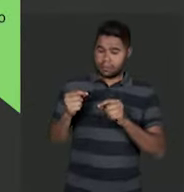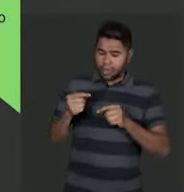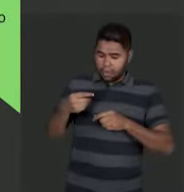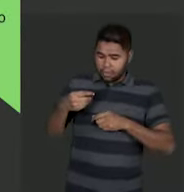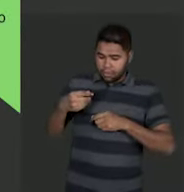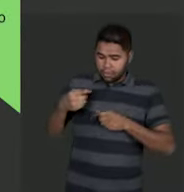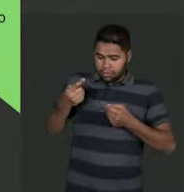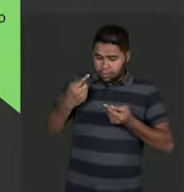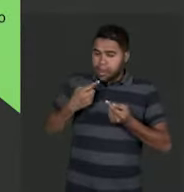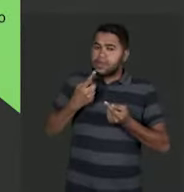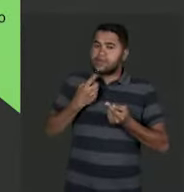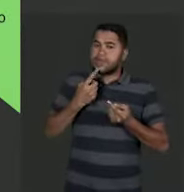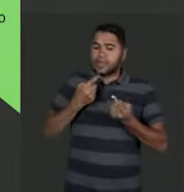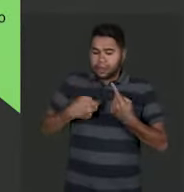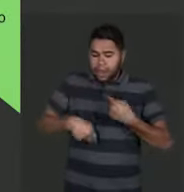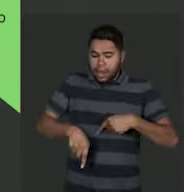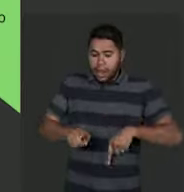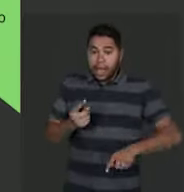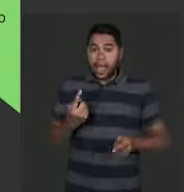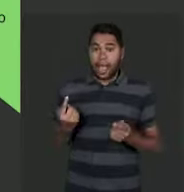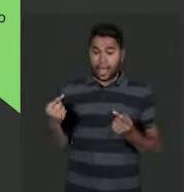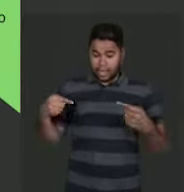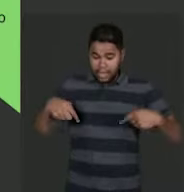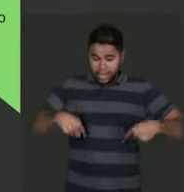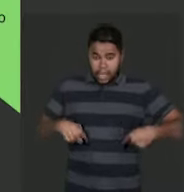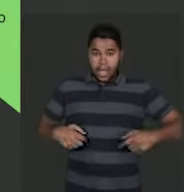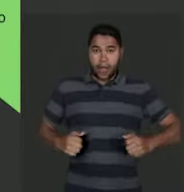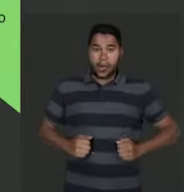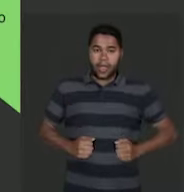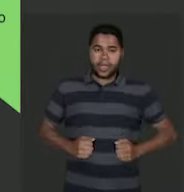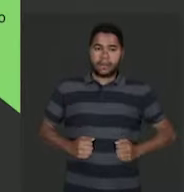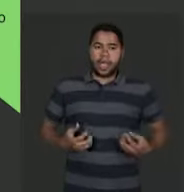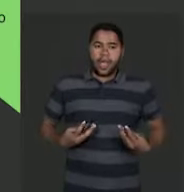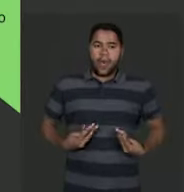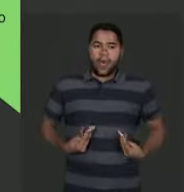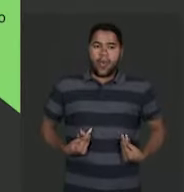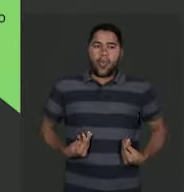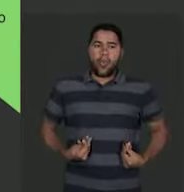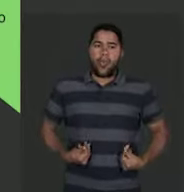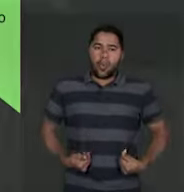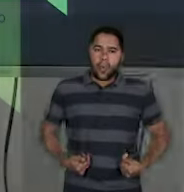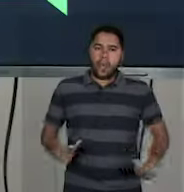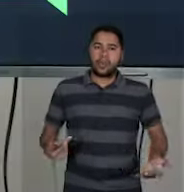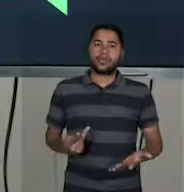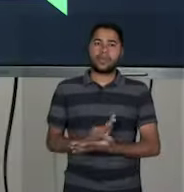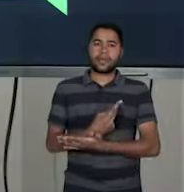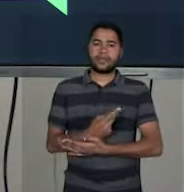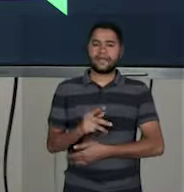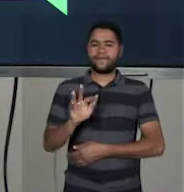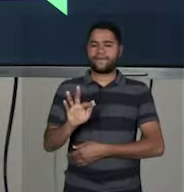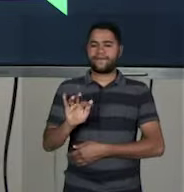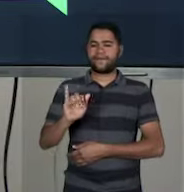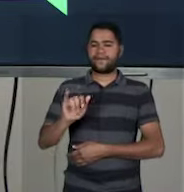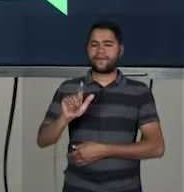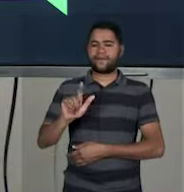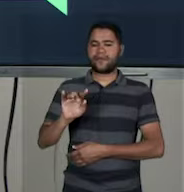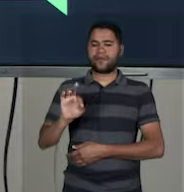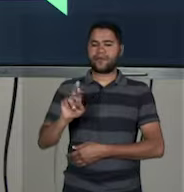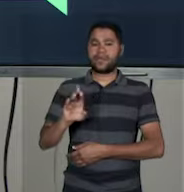pelo sangue até os rins, onde serão filtradas. Então, esse órgão faz parte do